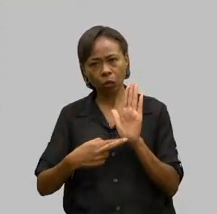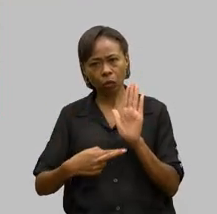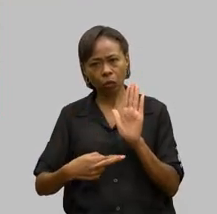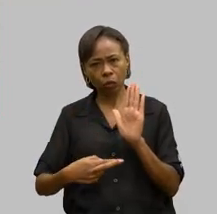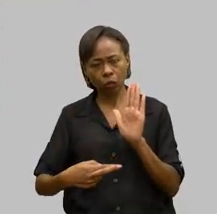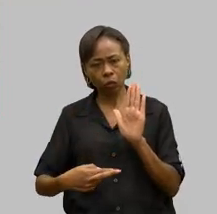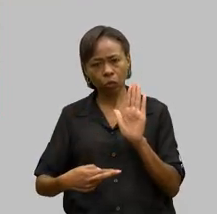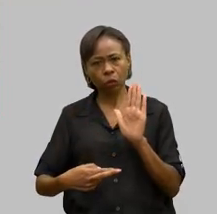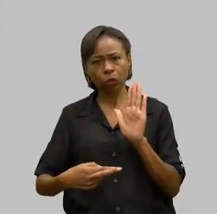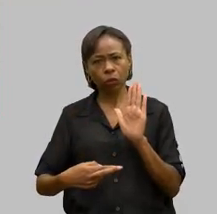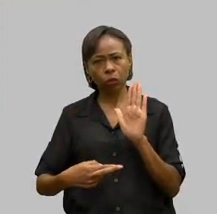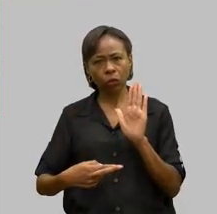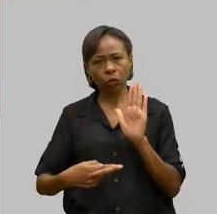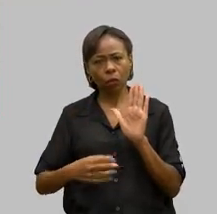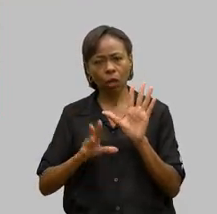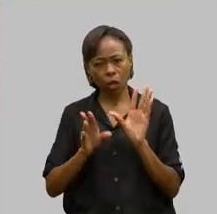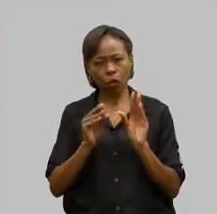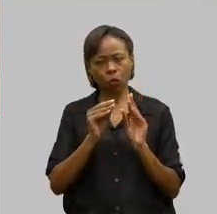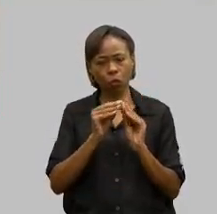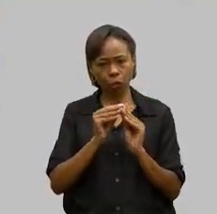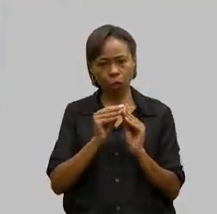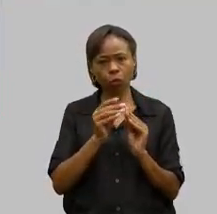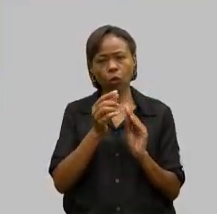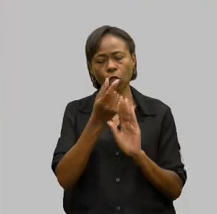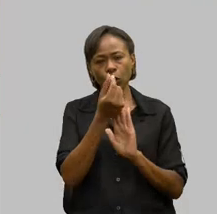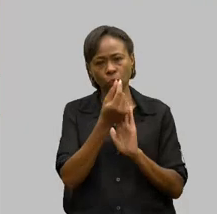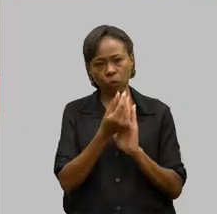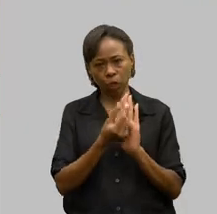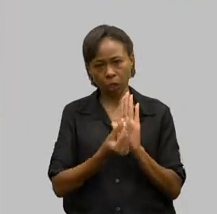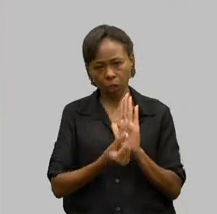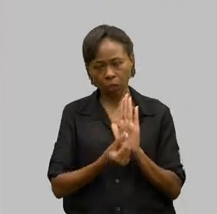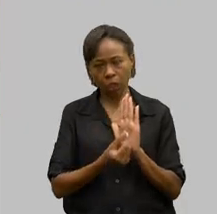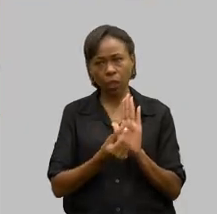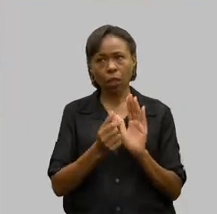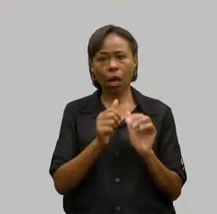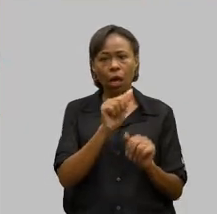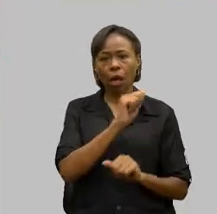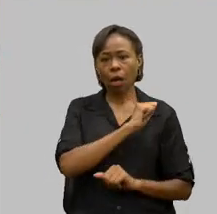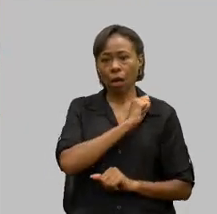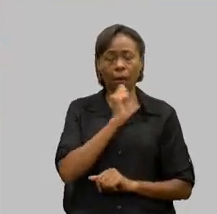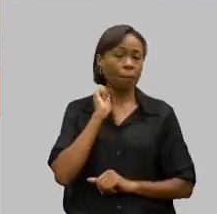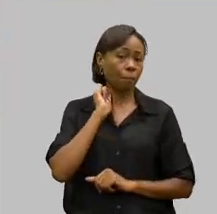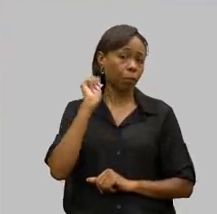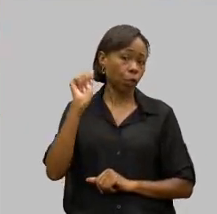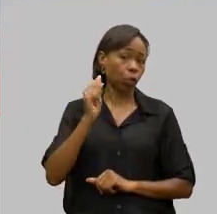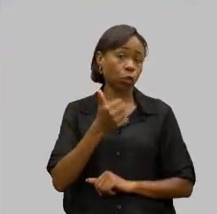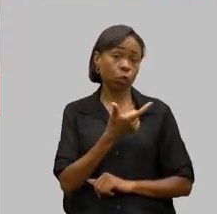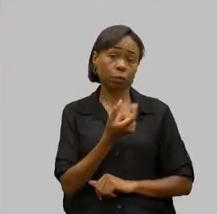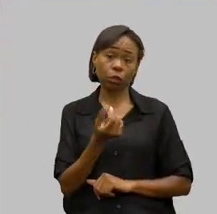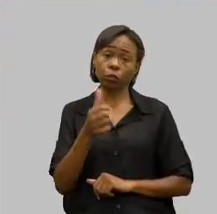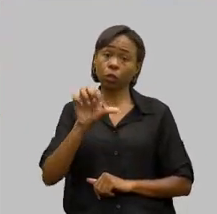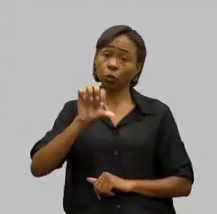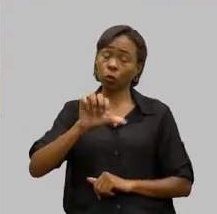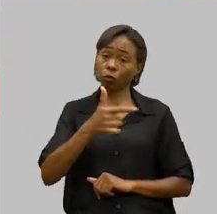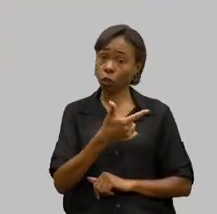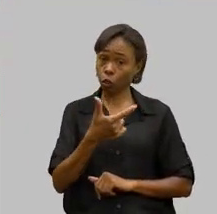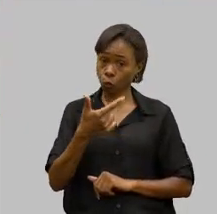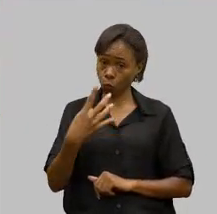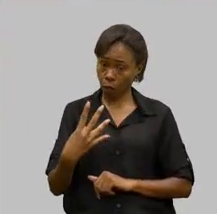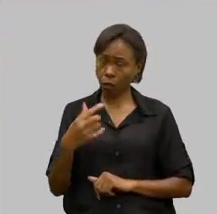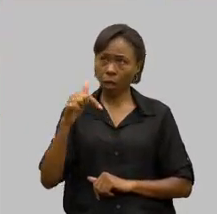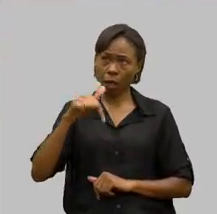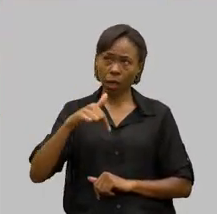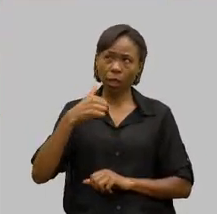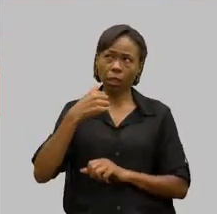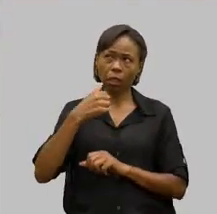resumido de execução orçamentária, que é de abril de 2024. O saldo hoje da cota salário